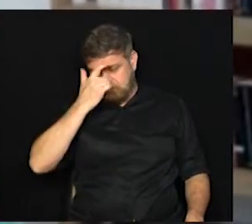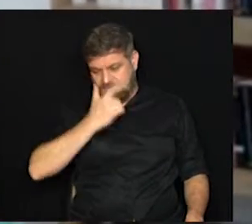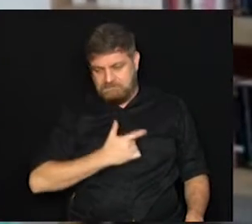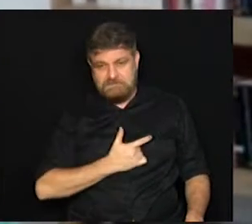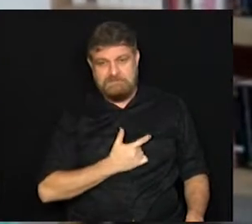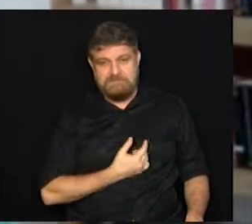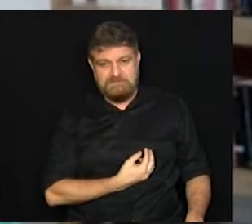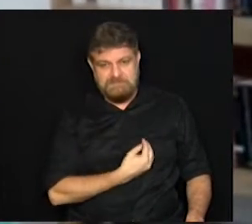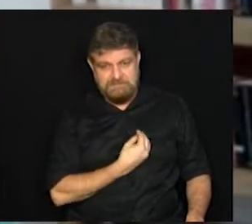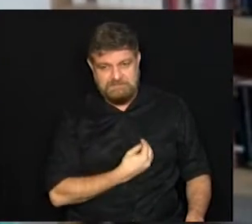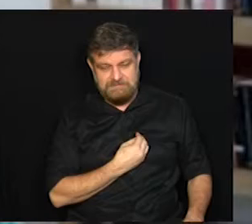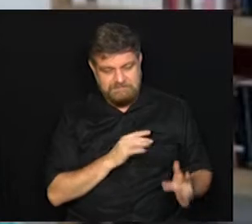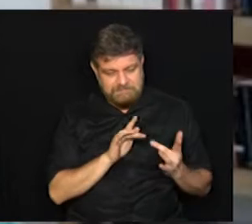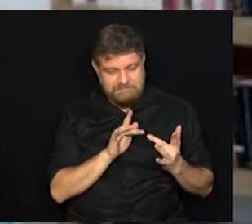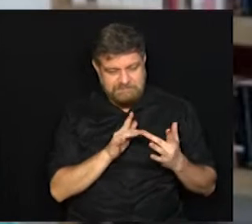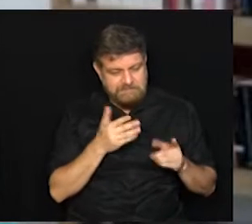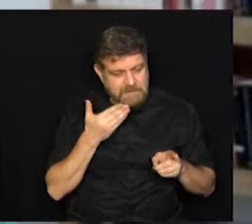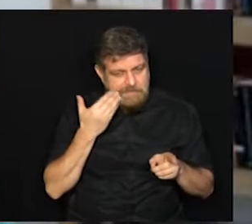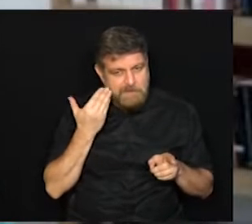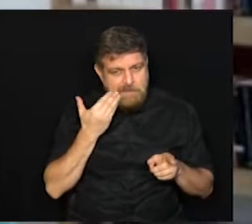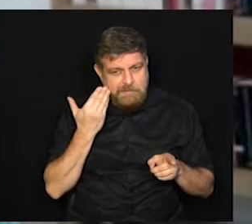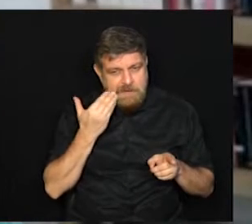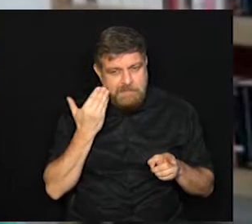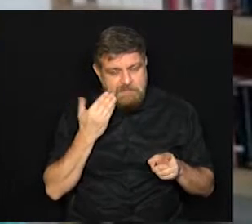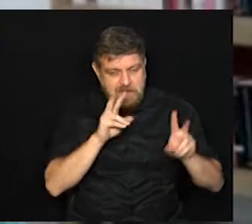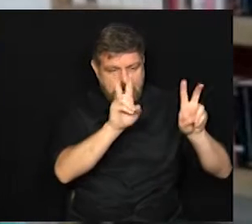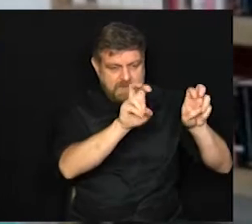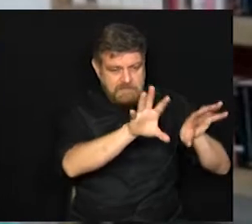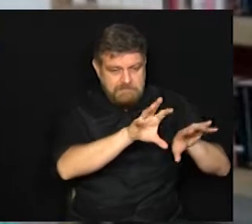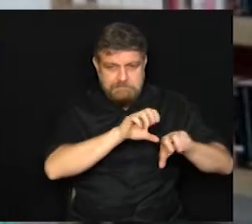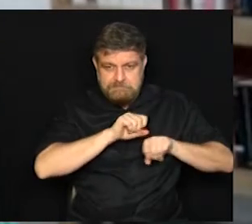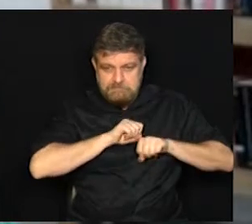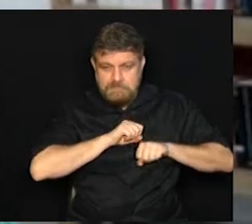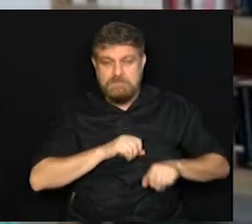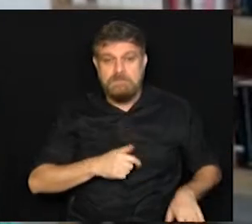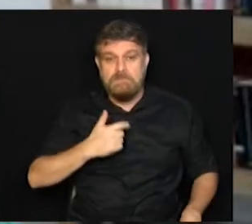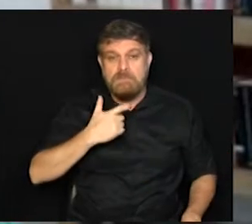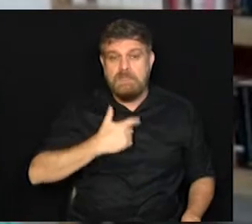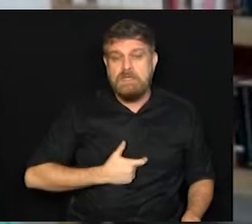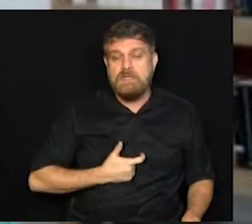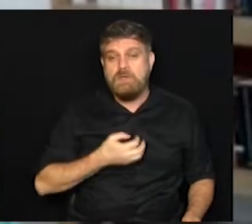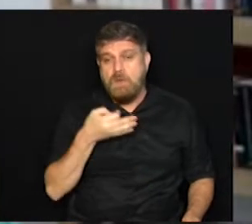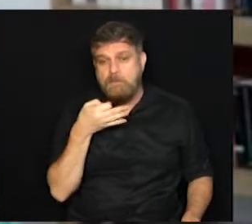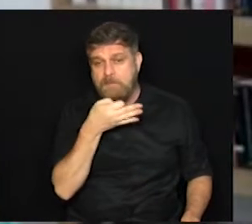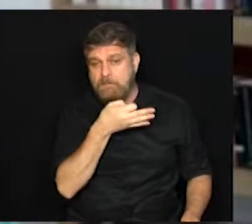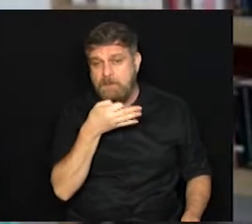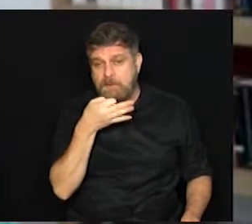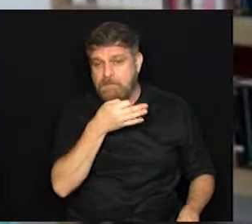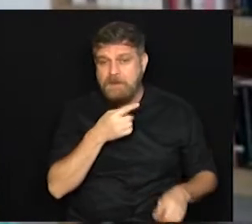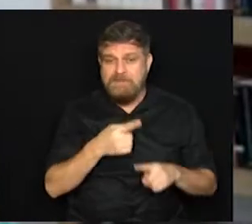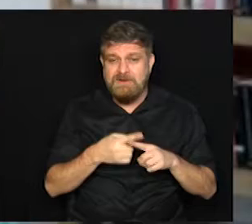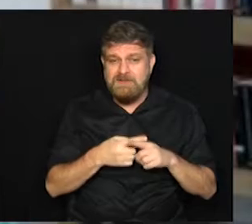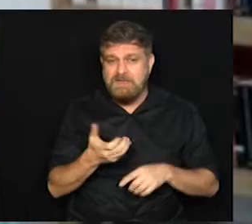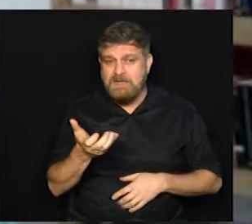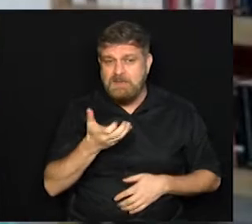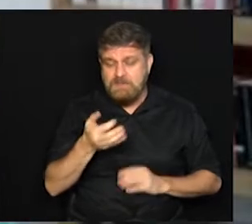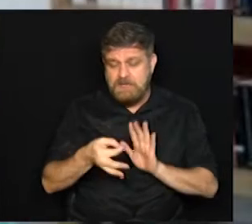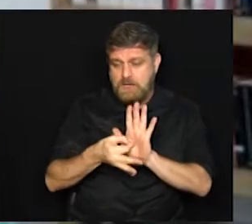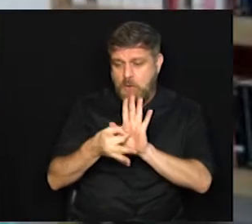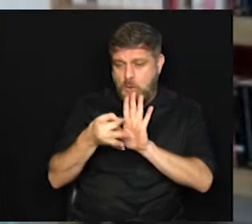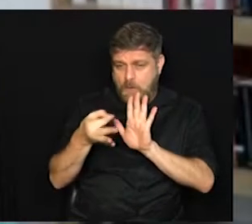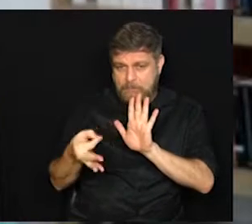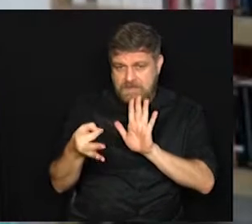estarei me inteirando dos assuntos. Eu pedi a palavra, vereador Luiz Carlos Rossini, porque eu quero sugerir para que